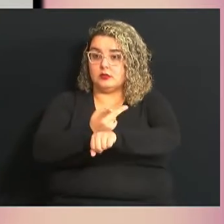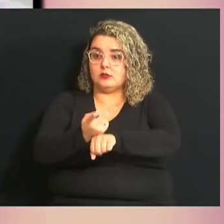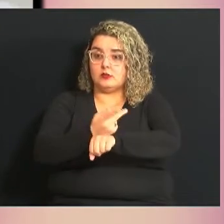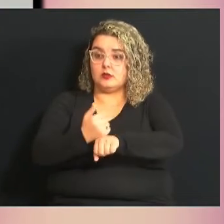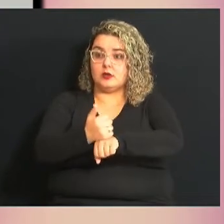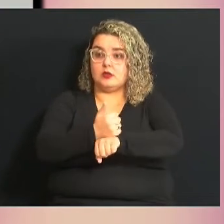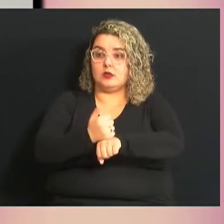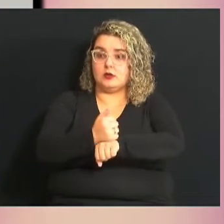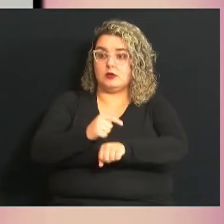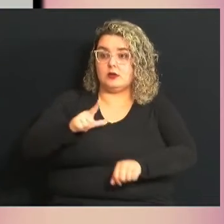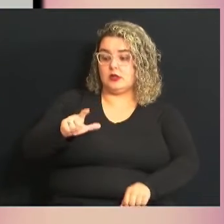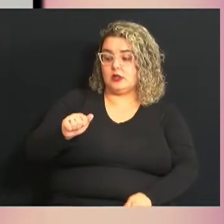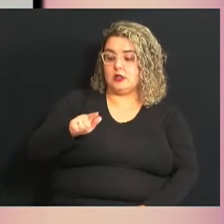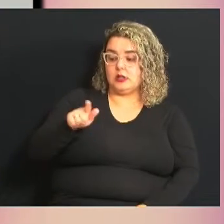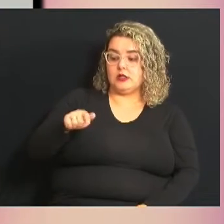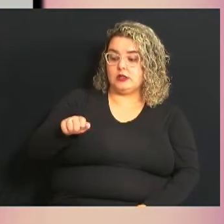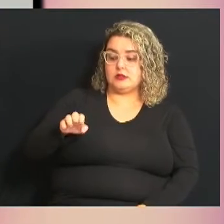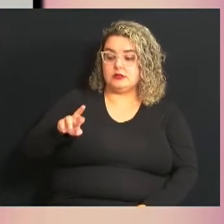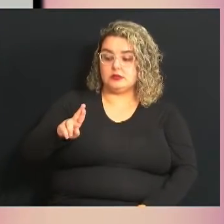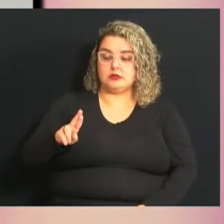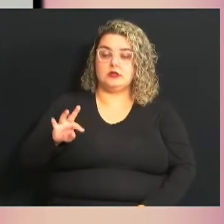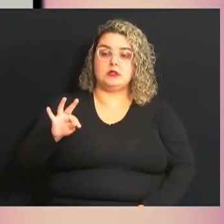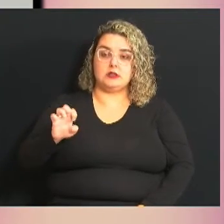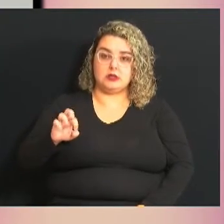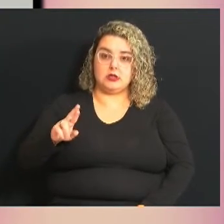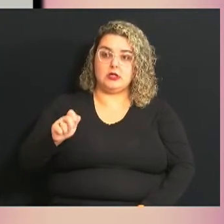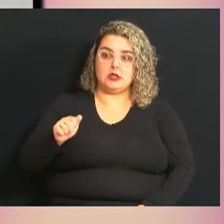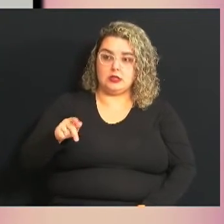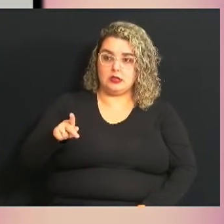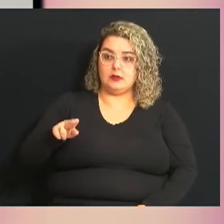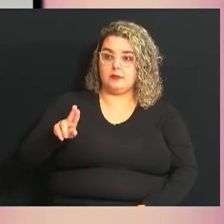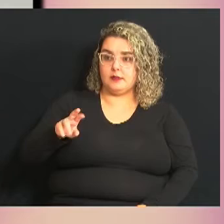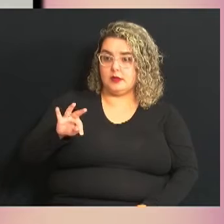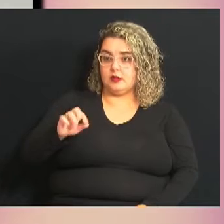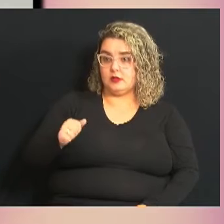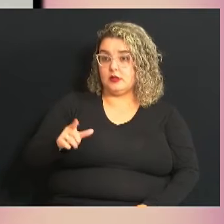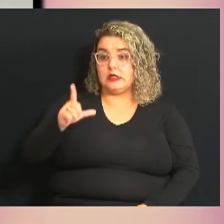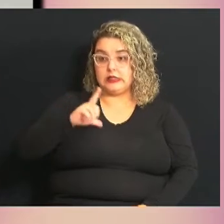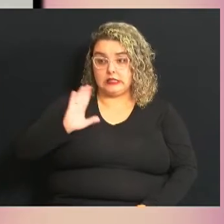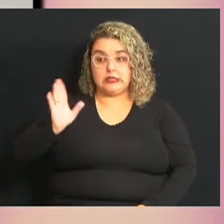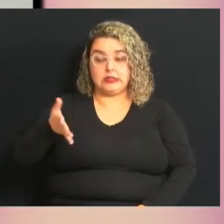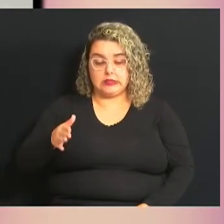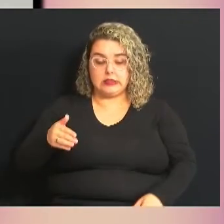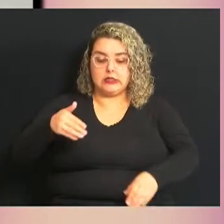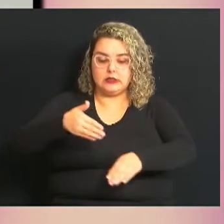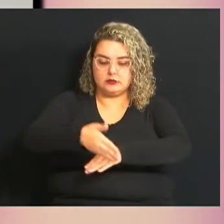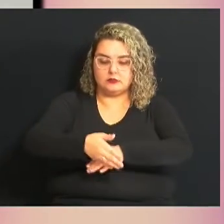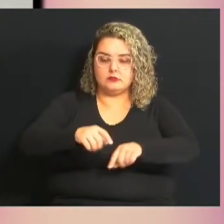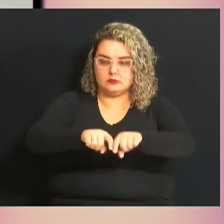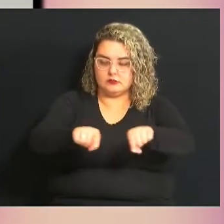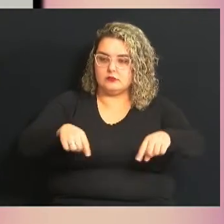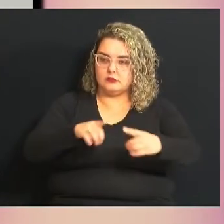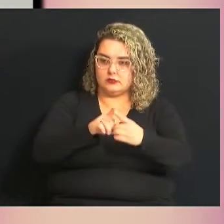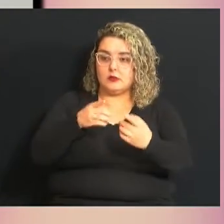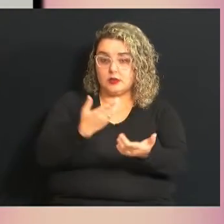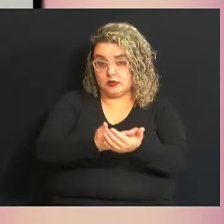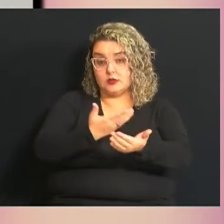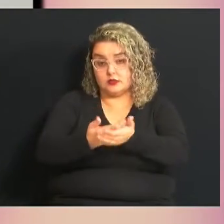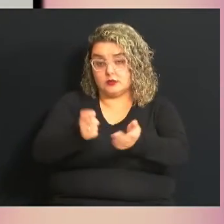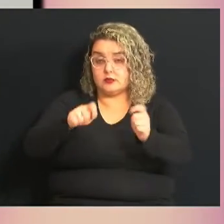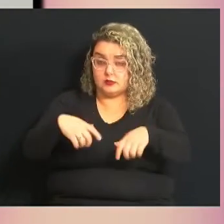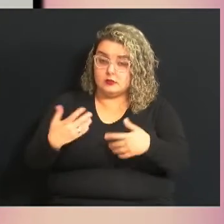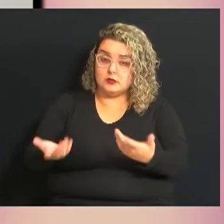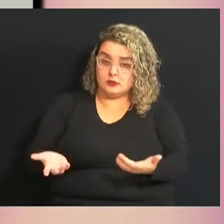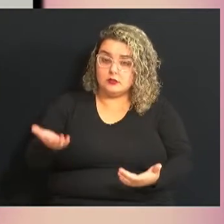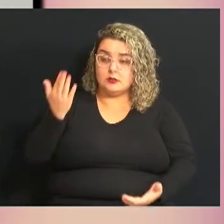laser terapeutas que têm essa habilitação dentro do consultório, né? E que estão capacitados, que estudaram para isso também, né? Que vão